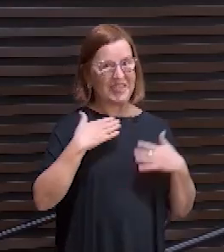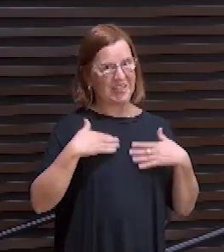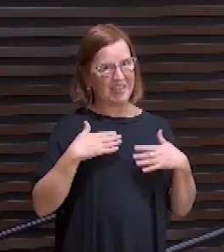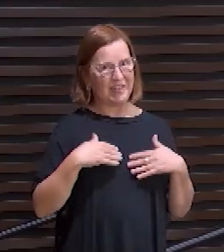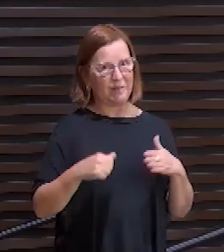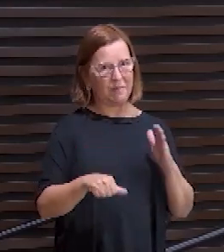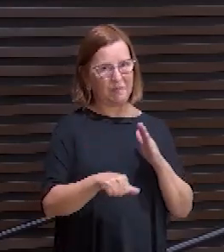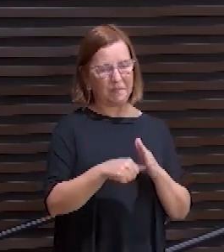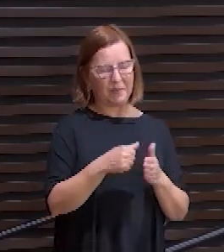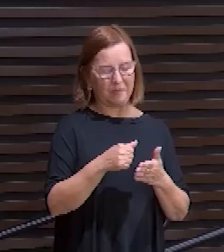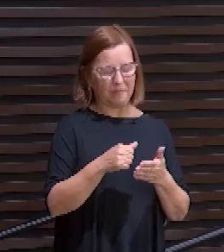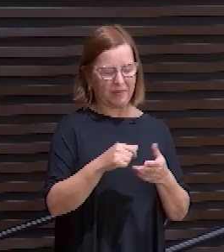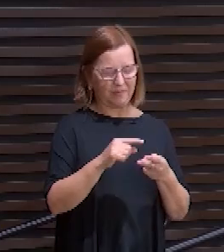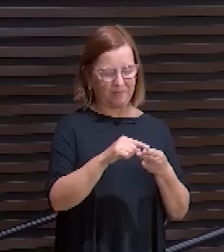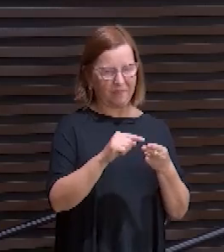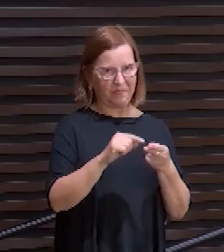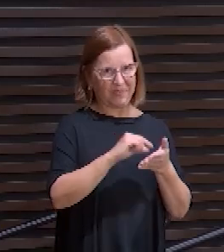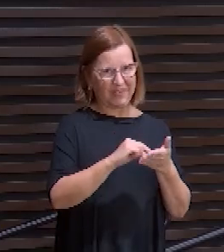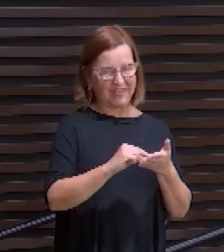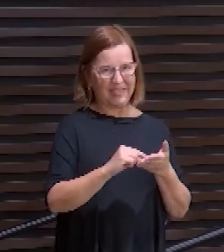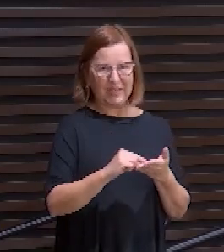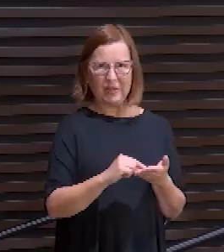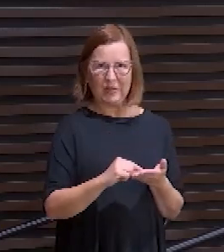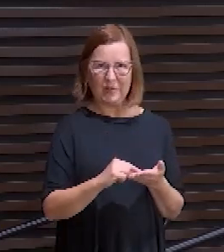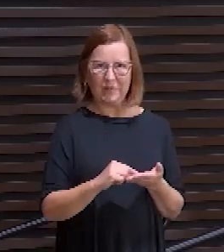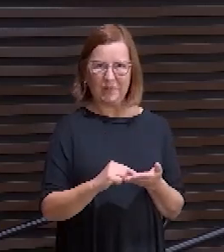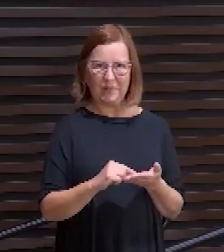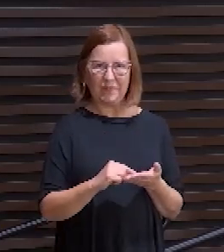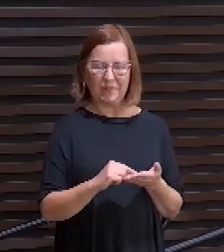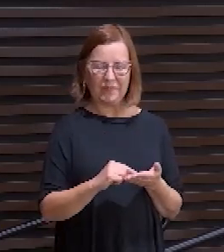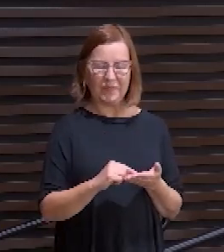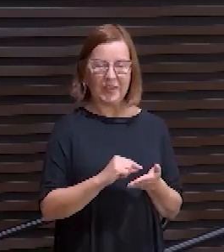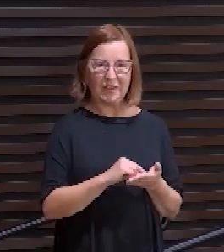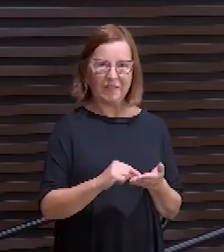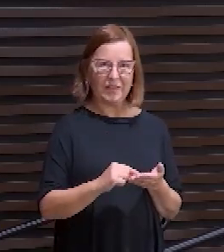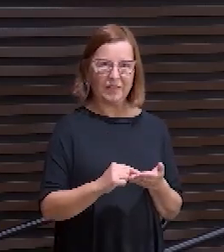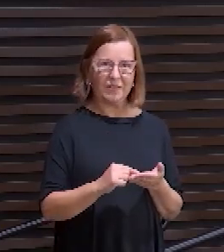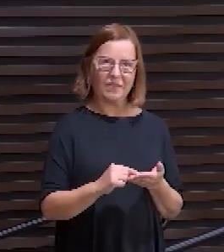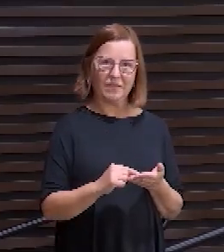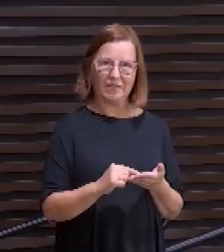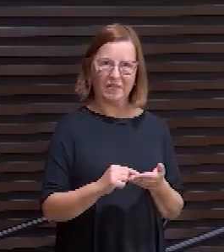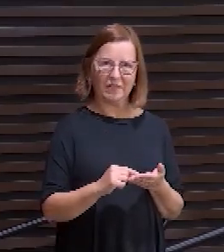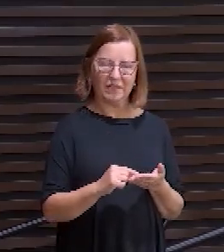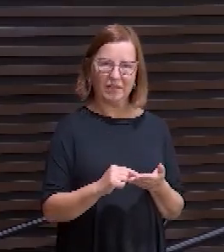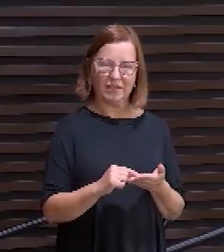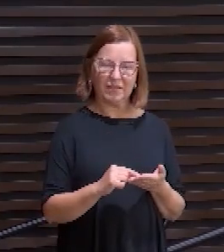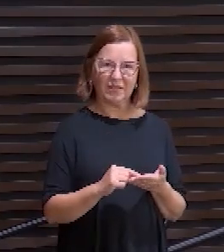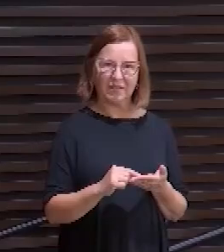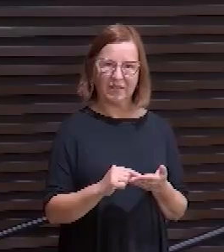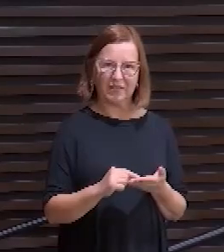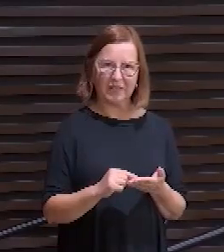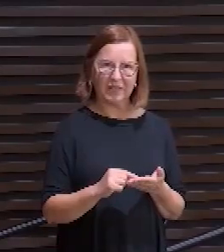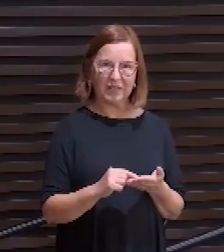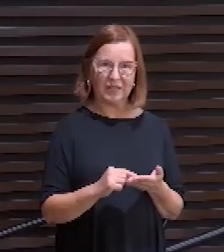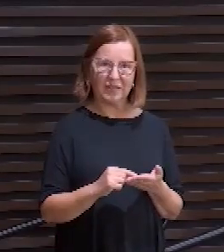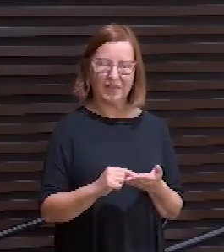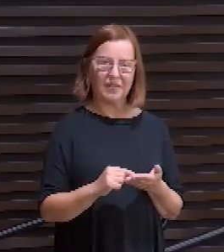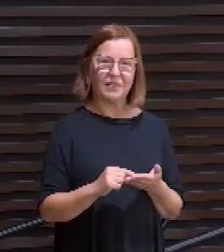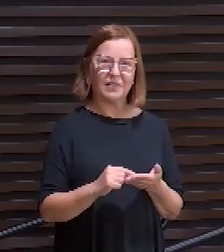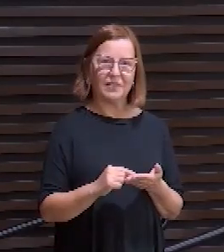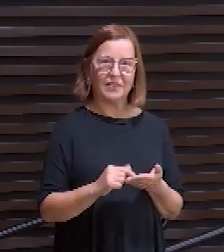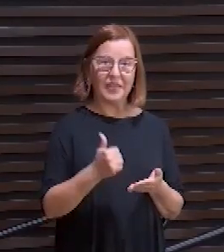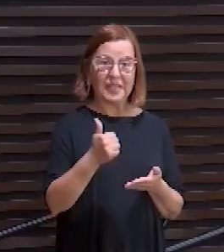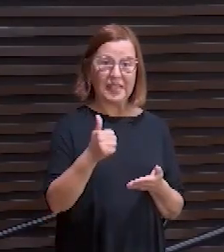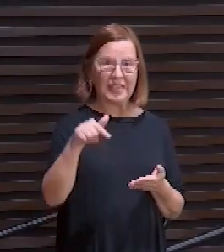primeiro par de versículos está diante de nós, a gente lê o verso 17, correto? Por último. Nós vamos ler agora o 17